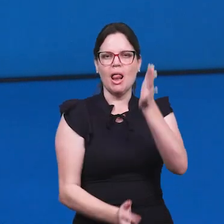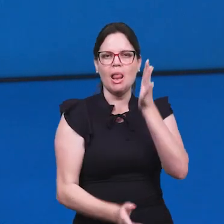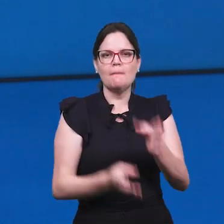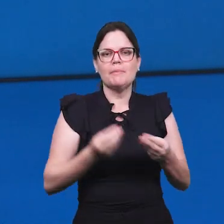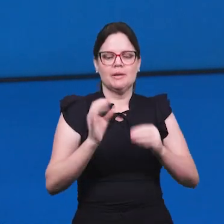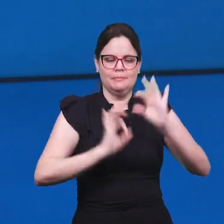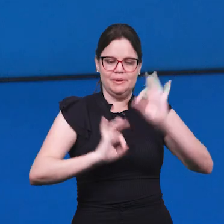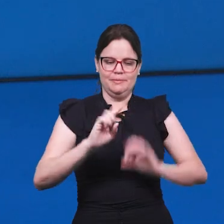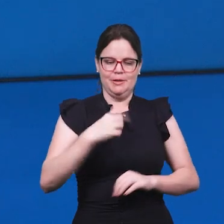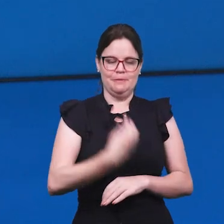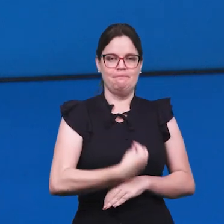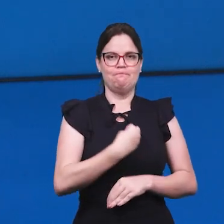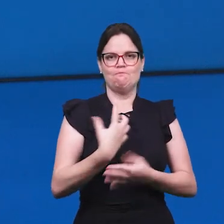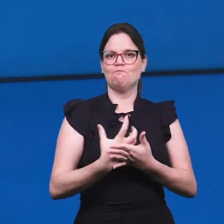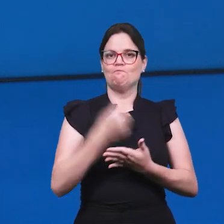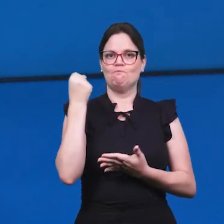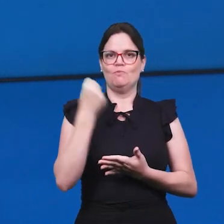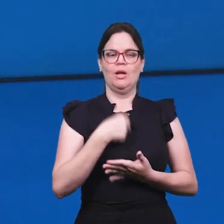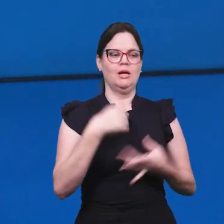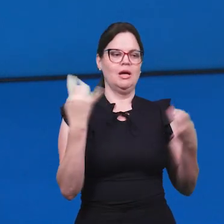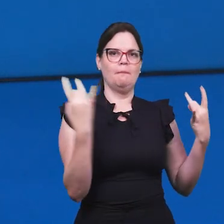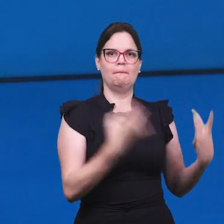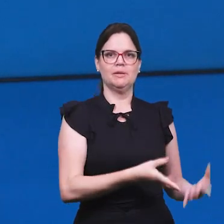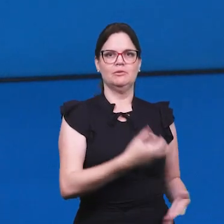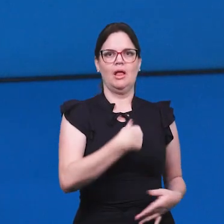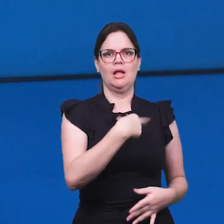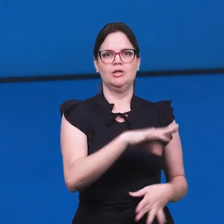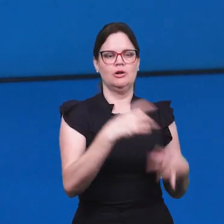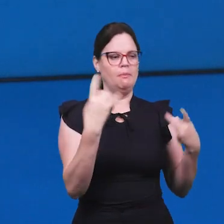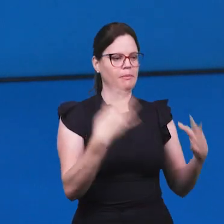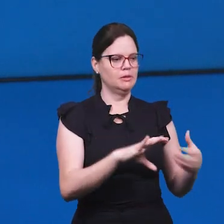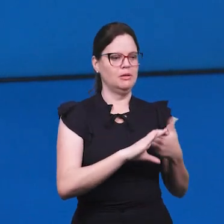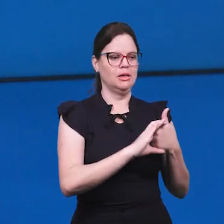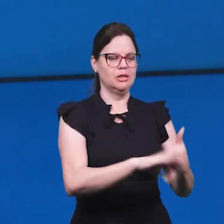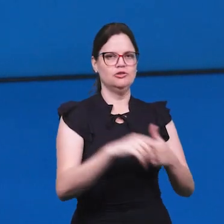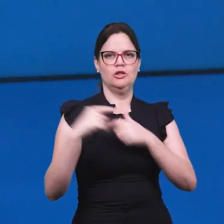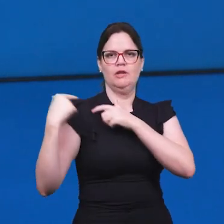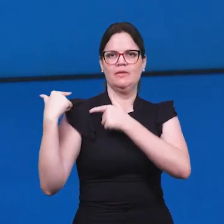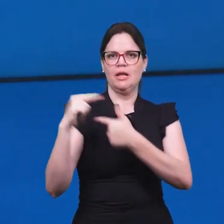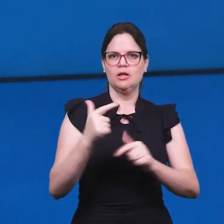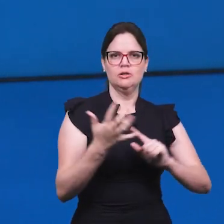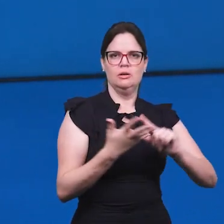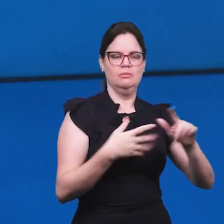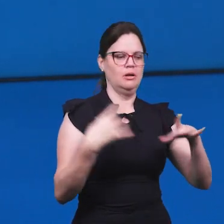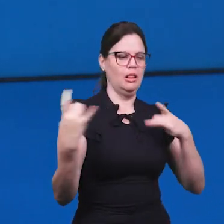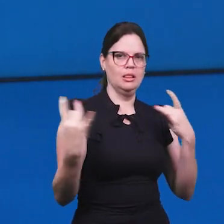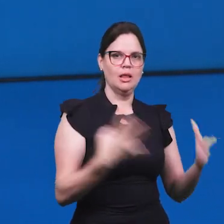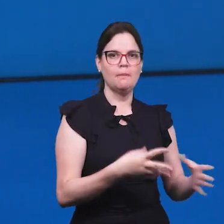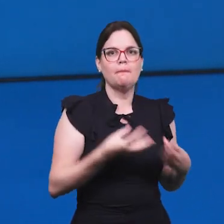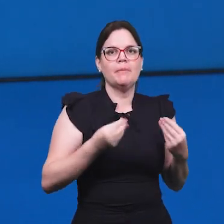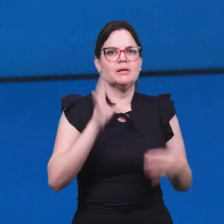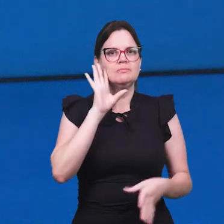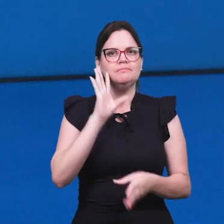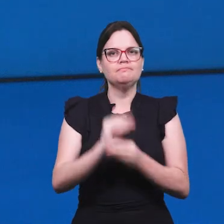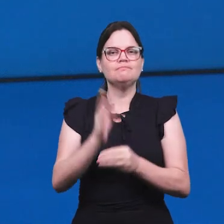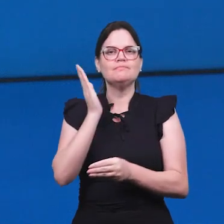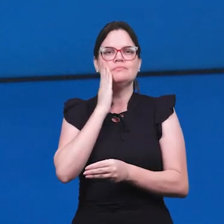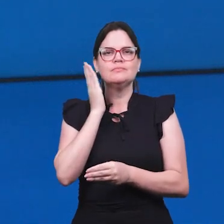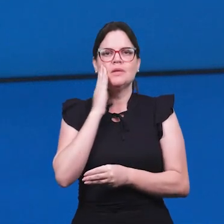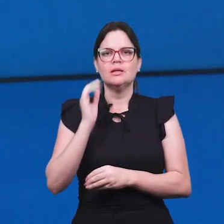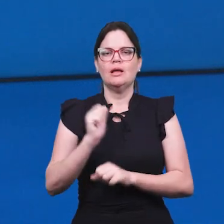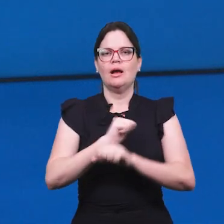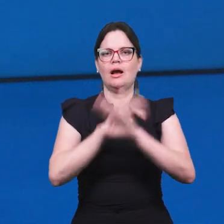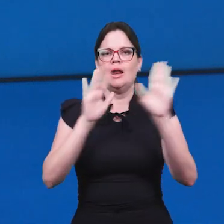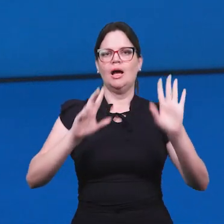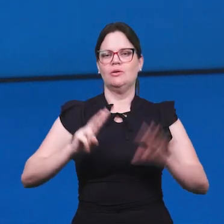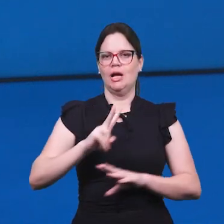de uma tradição religiosa e para compreender o momento que ela está vivendo, né? Que é o momento do breve, e que é